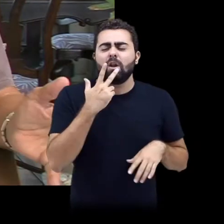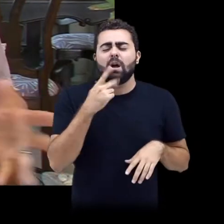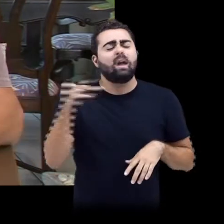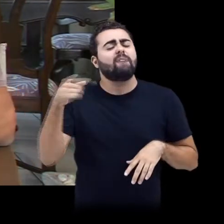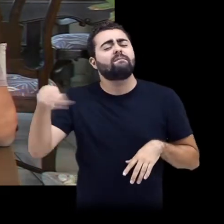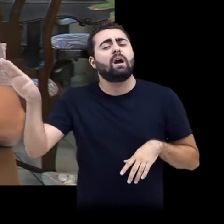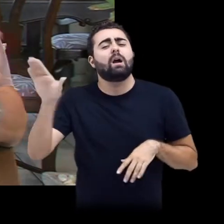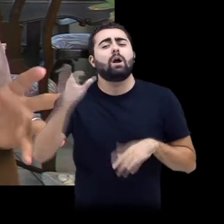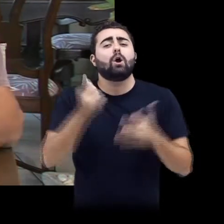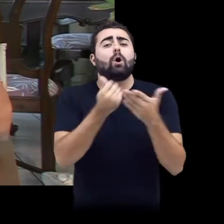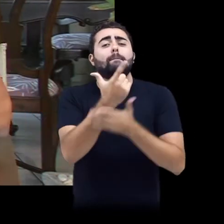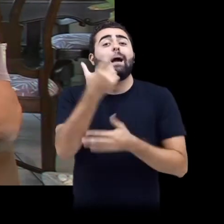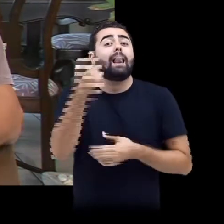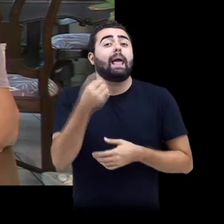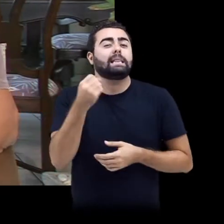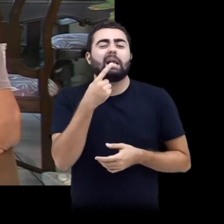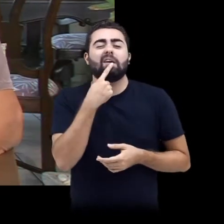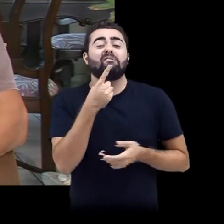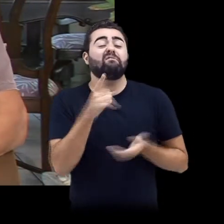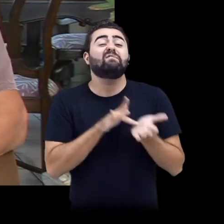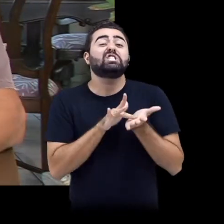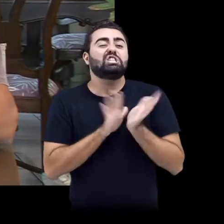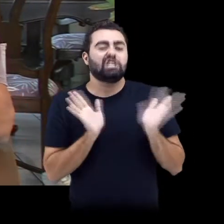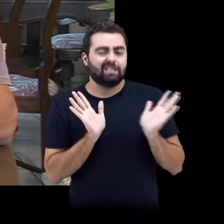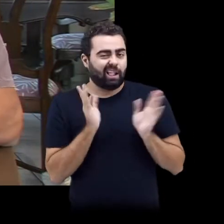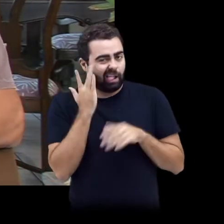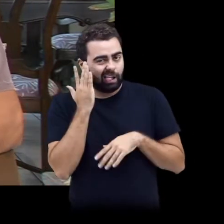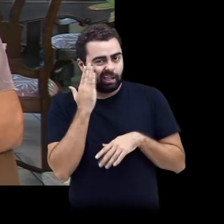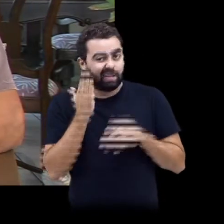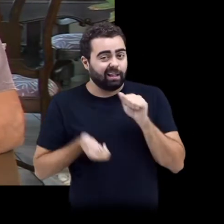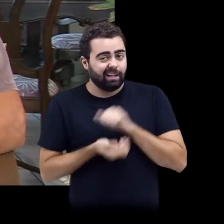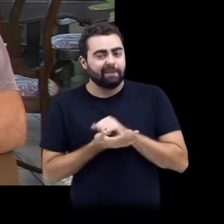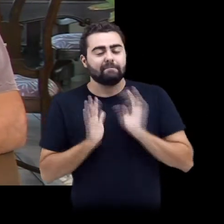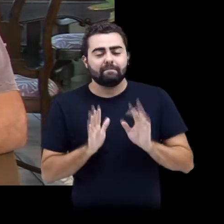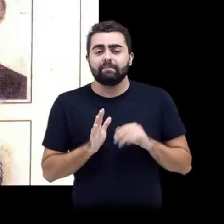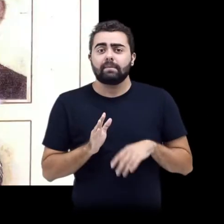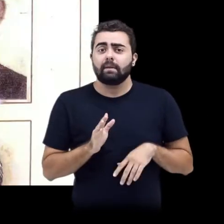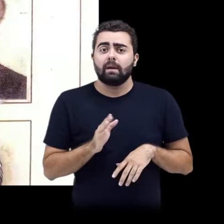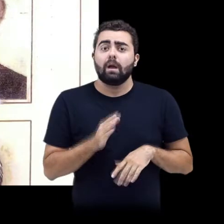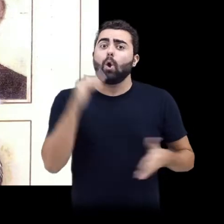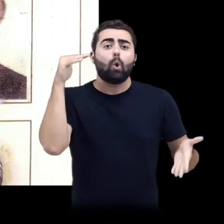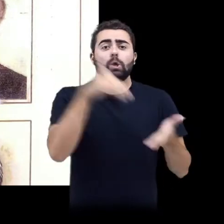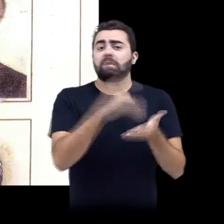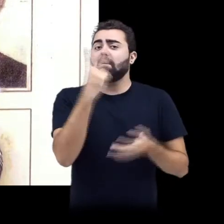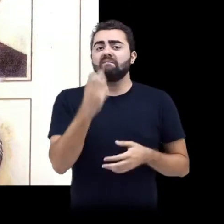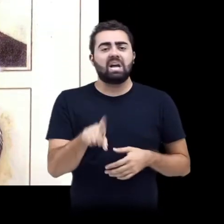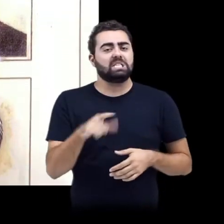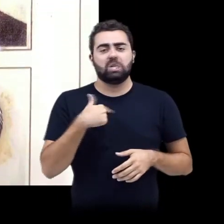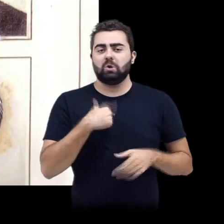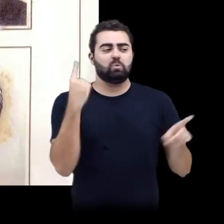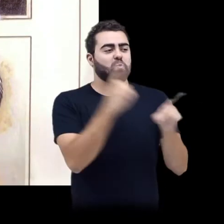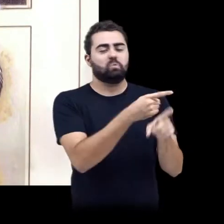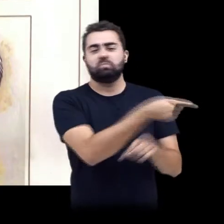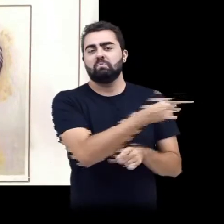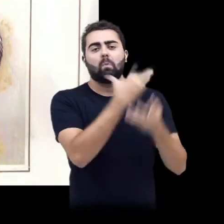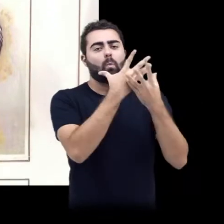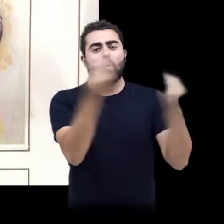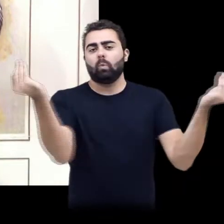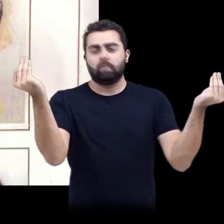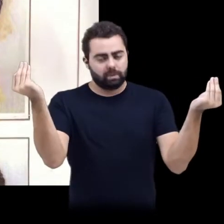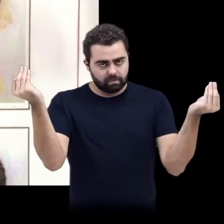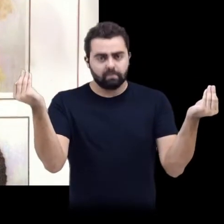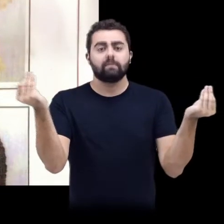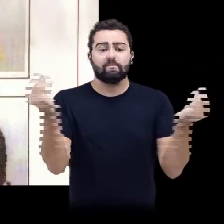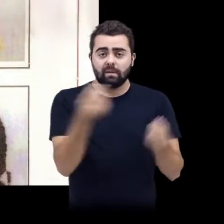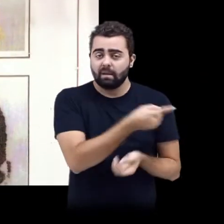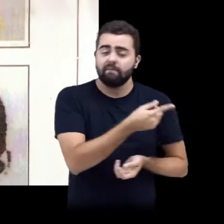leite ali. Era o tio Hilário de guri, né? Então foi a última vez que eu vi Irã Pereira. E o partido pegava esses caras mais perigosos e mandava para